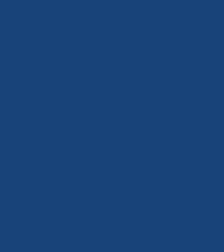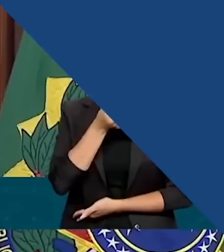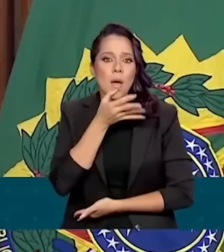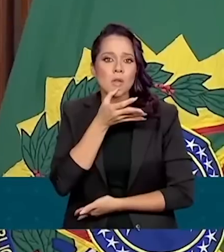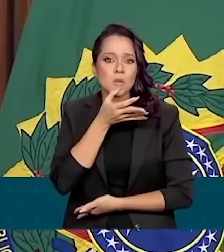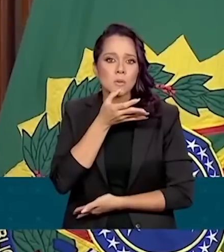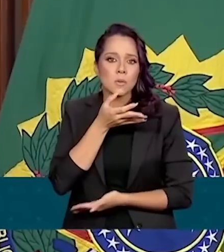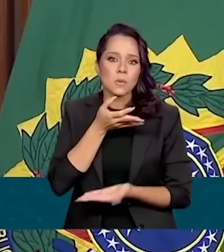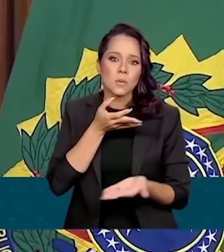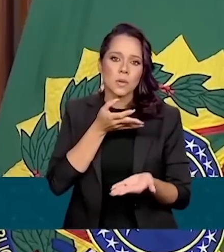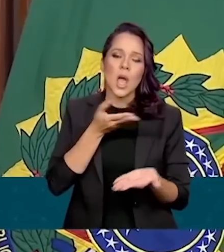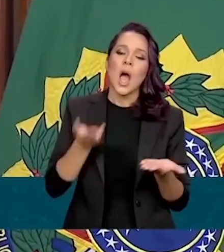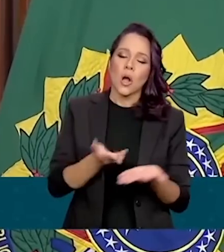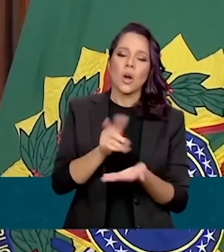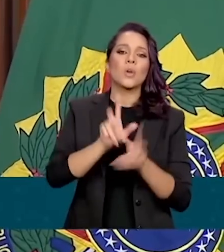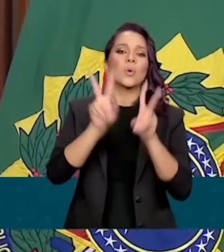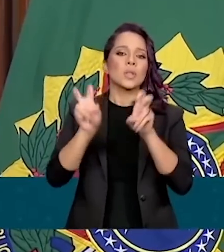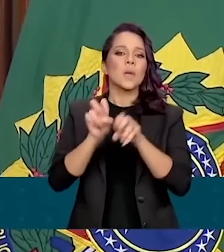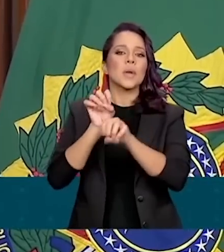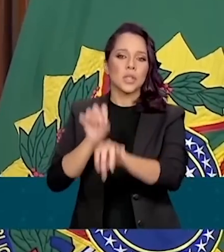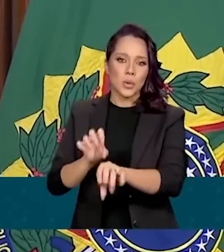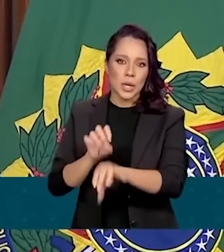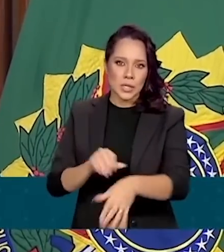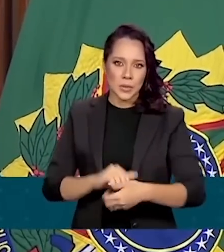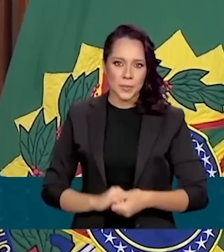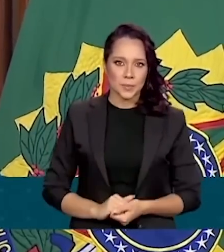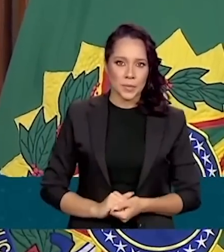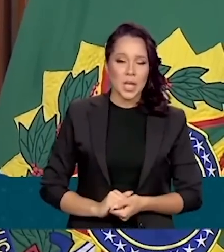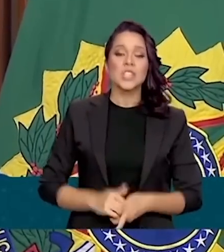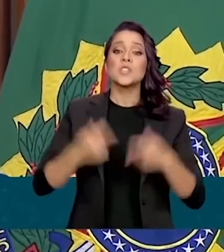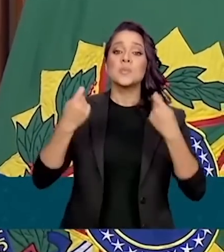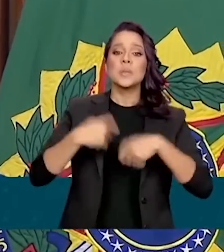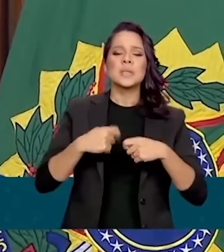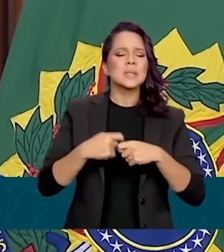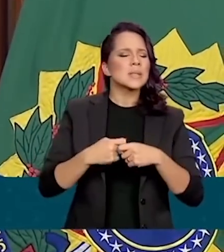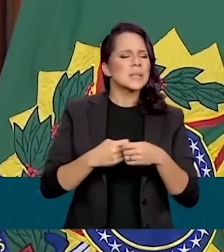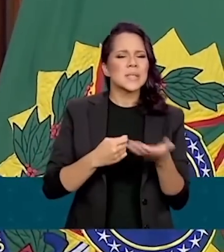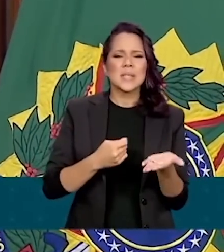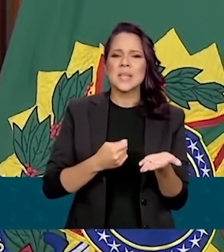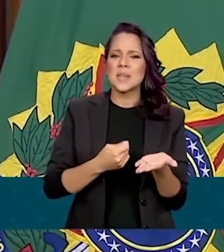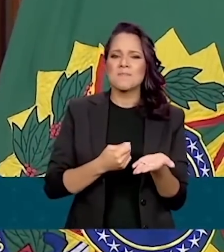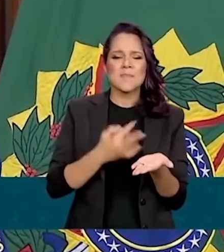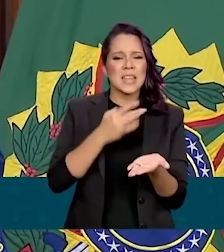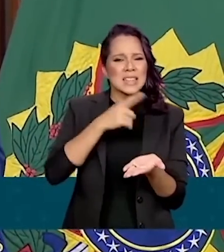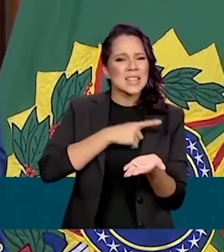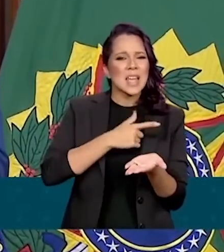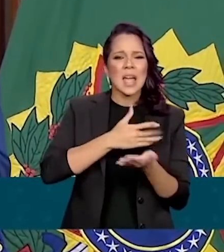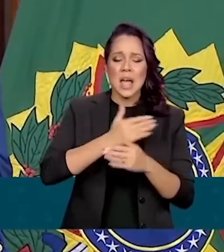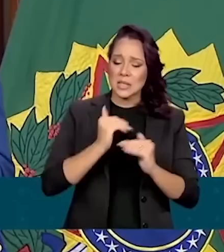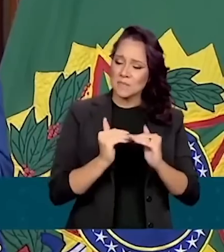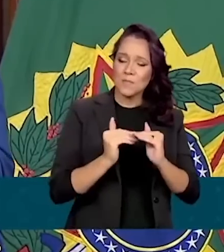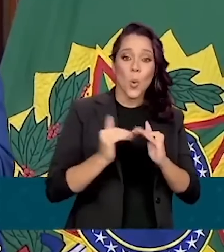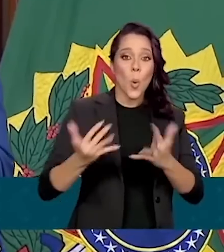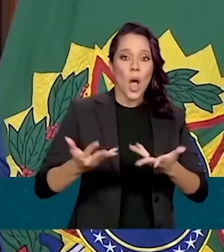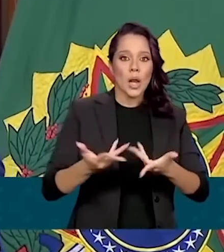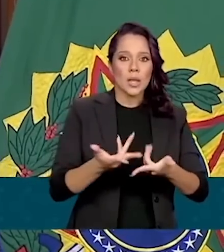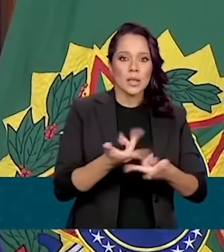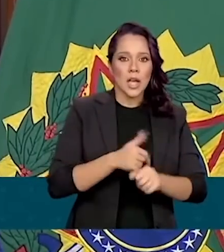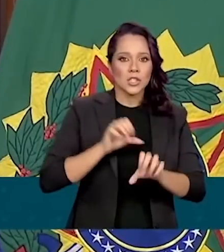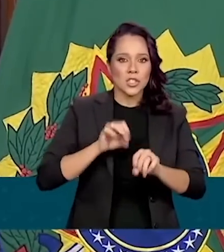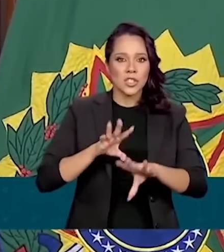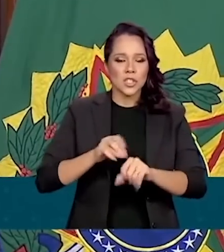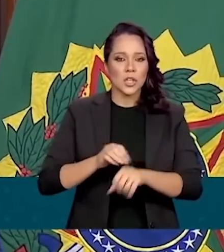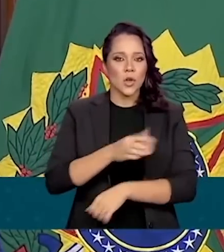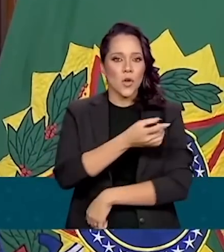sobreviver. E agora a questão da educação. Nós precisamos, de uma vez por todas, dar um salto de qualidade no